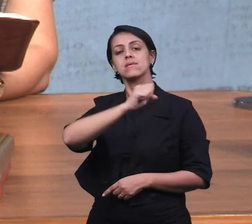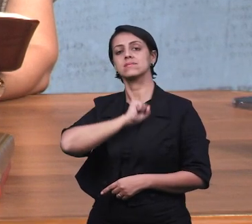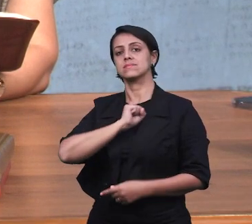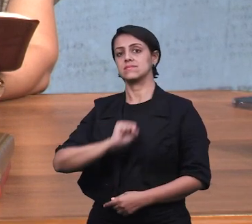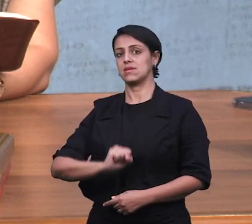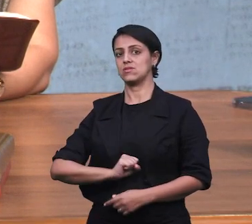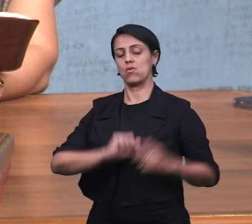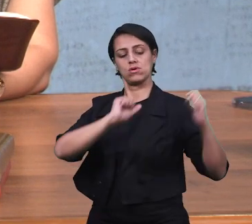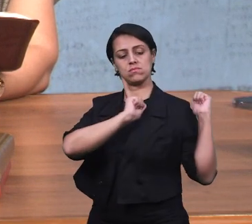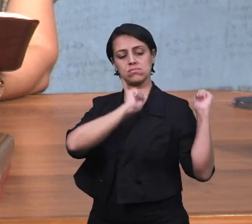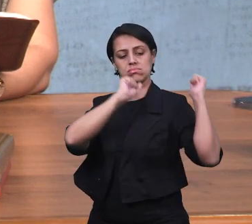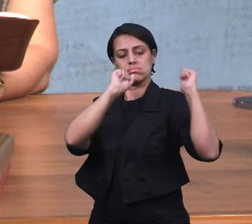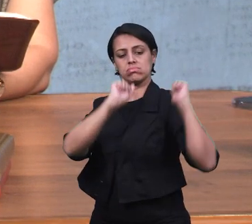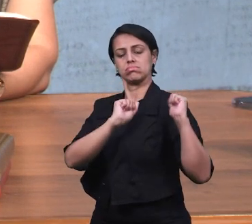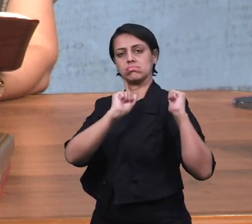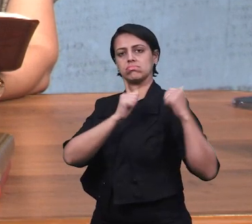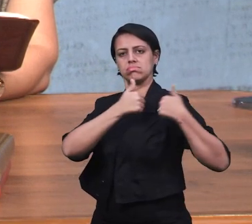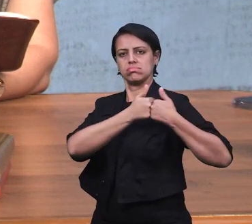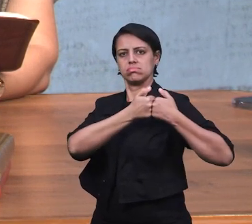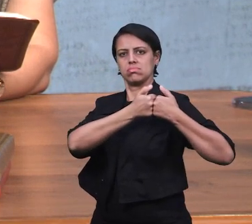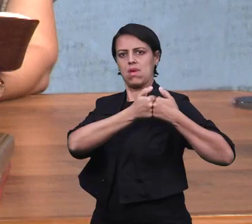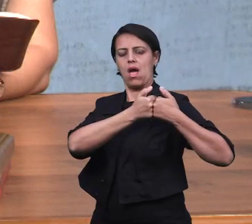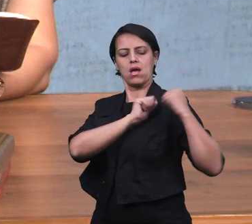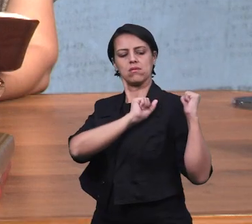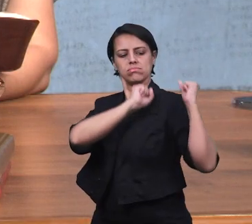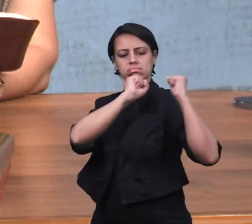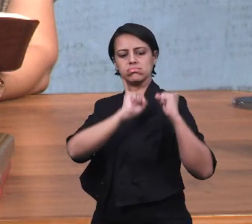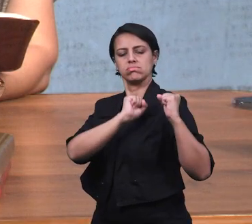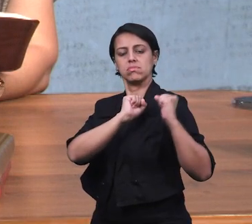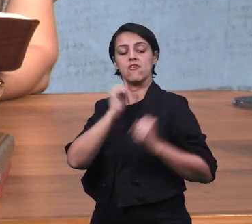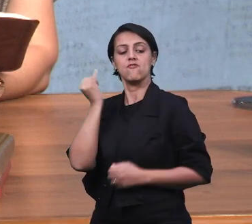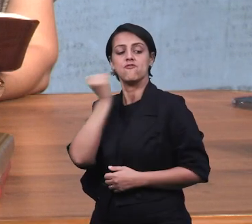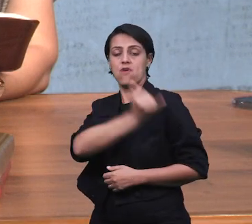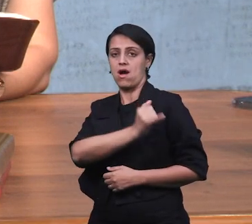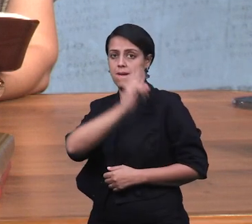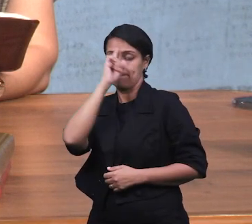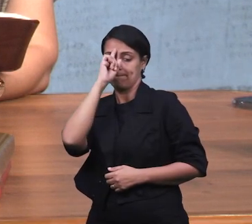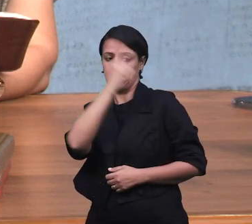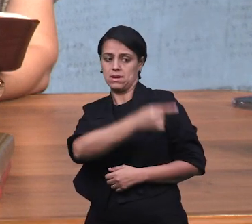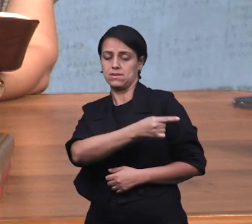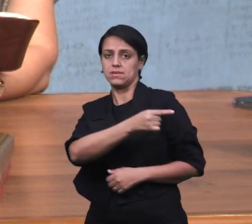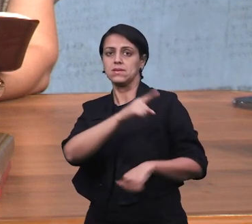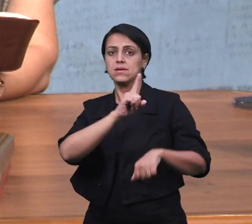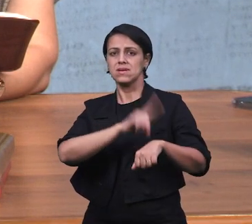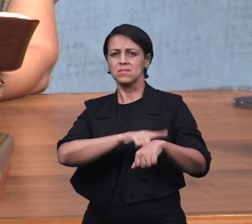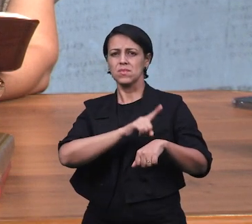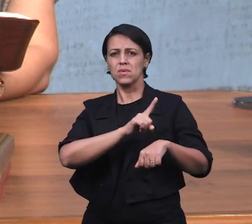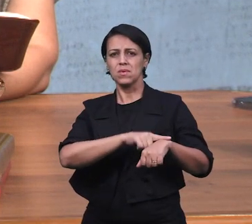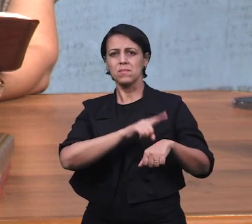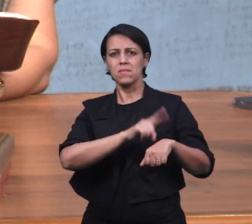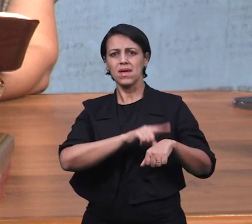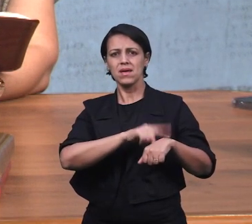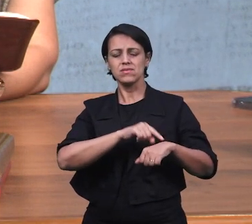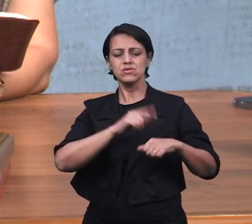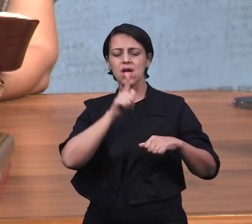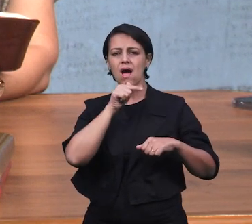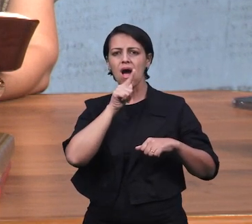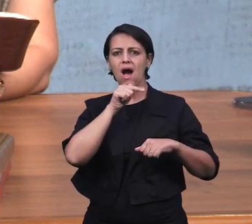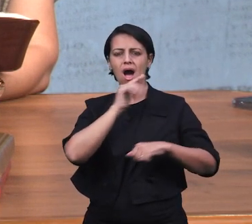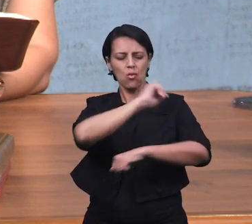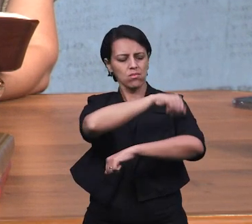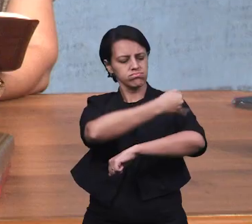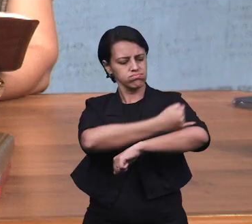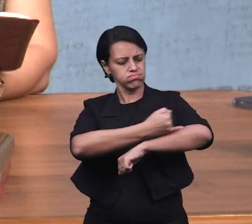que levam a arca do concerto, dizendo: quando vierdes até a borda das águas do